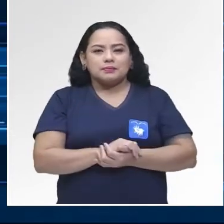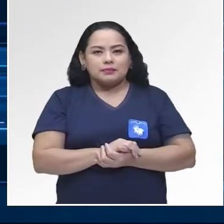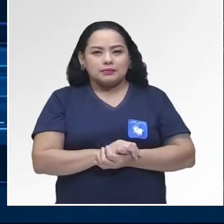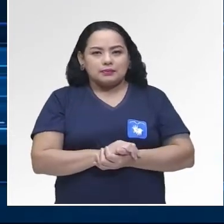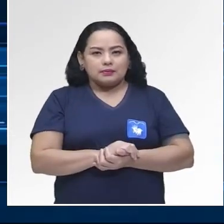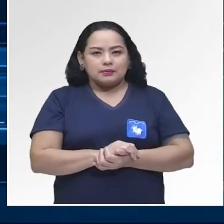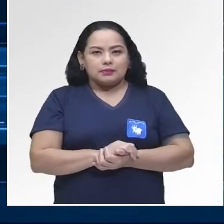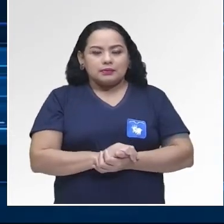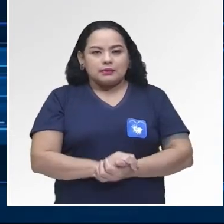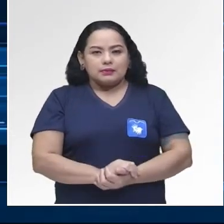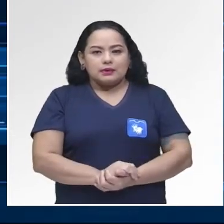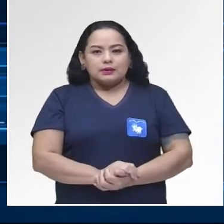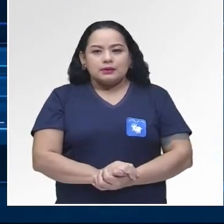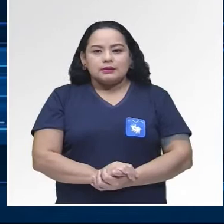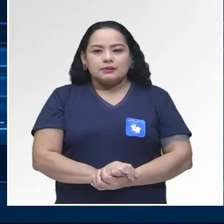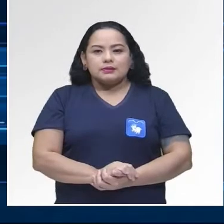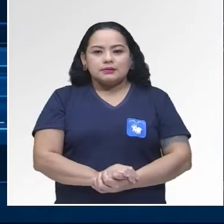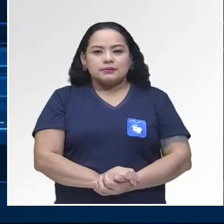nenhum método.